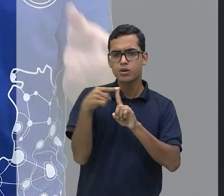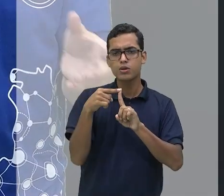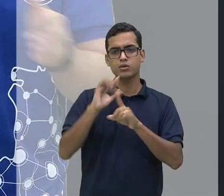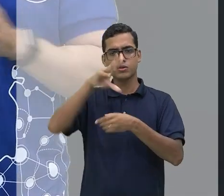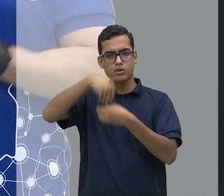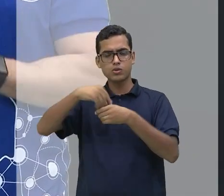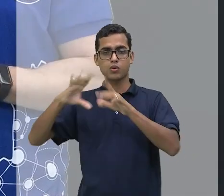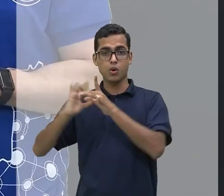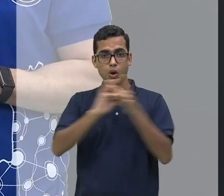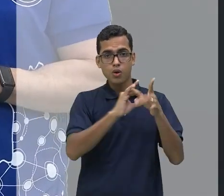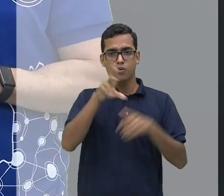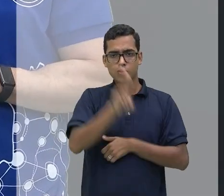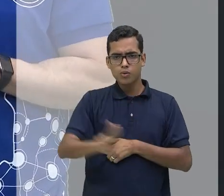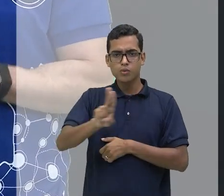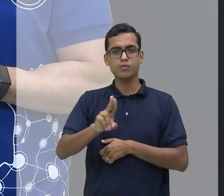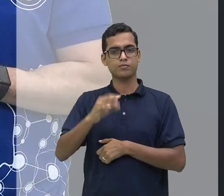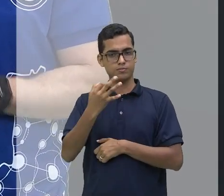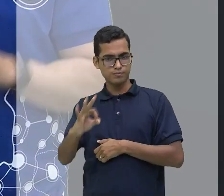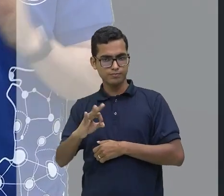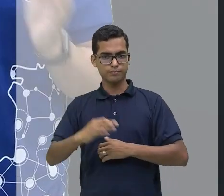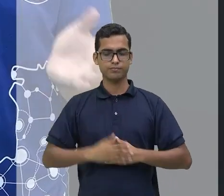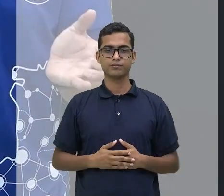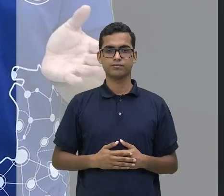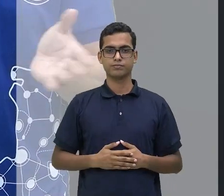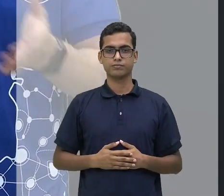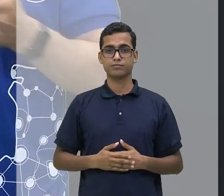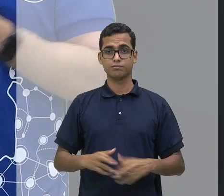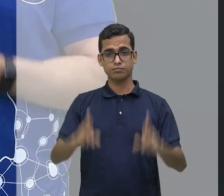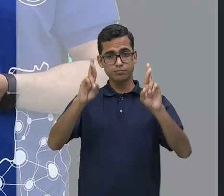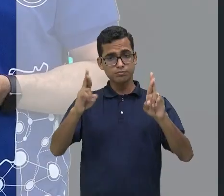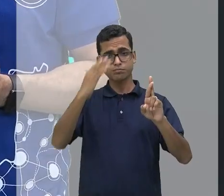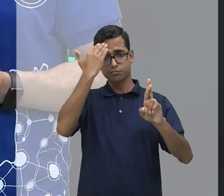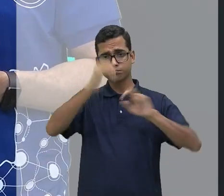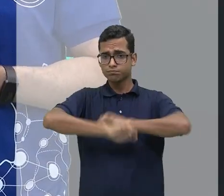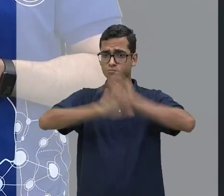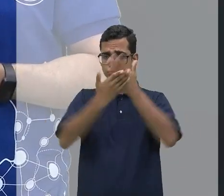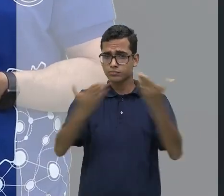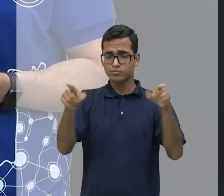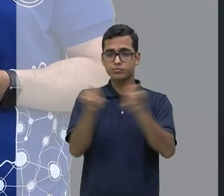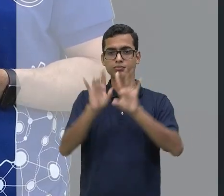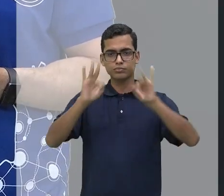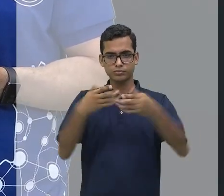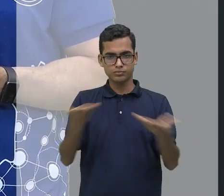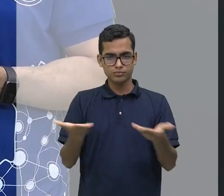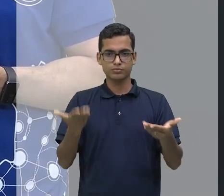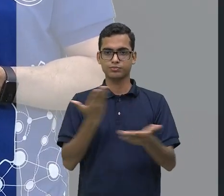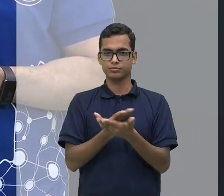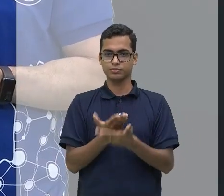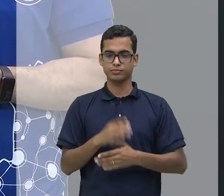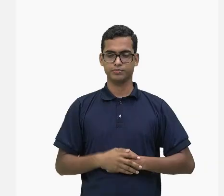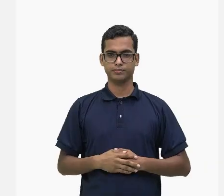no contexto onde elas estão inseridas. Tá certo? Espero ter ficado bastante claro e a gente vai ficando por aqui.